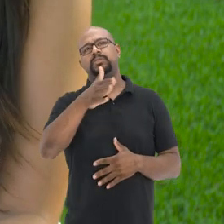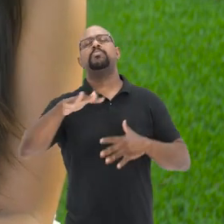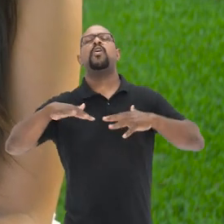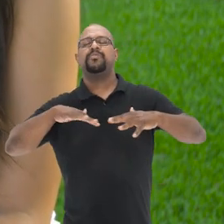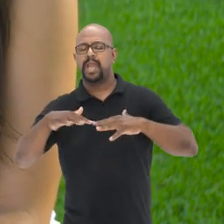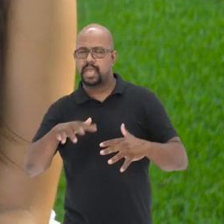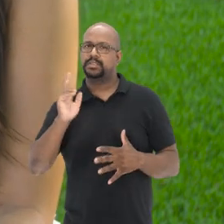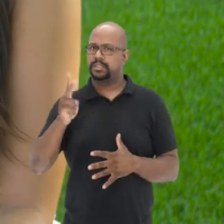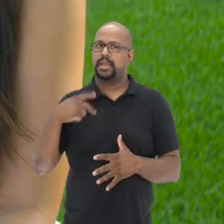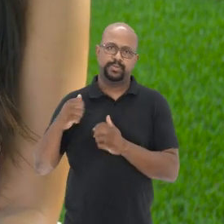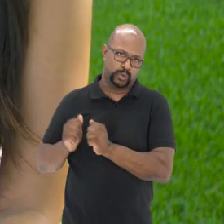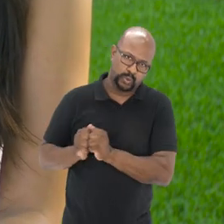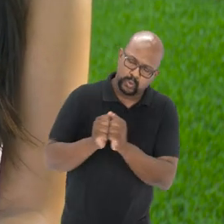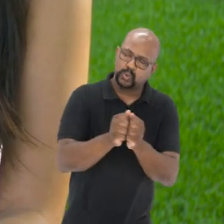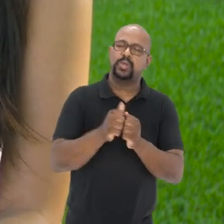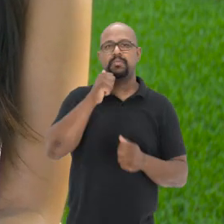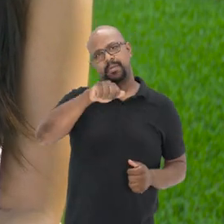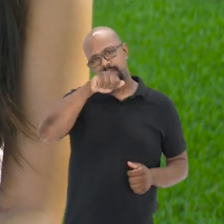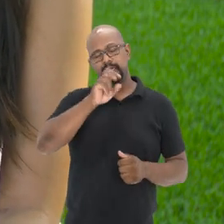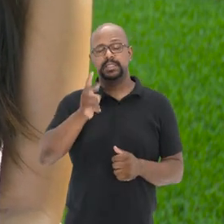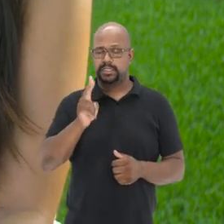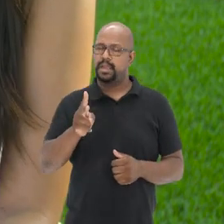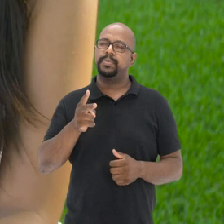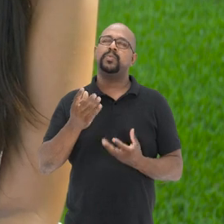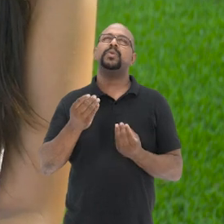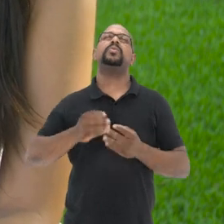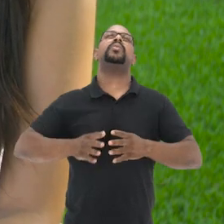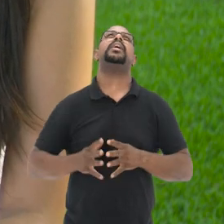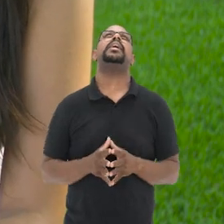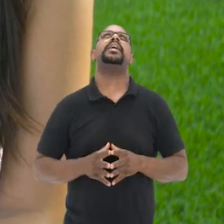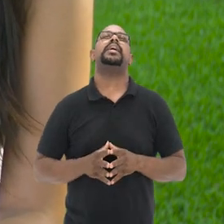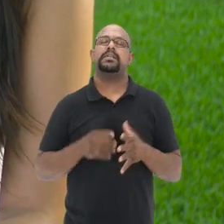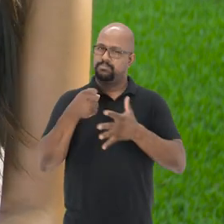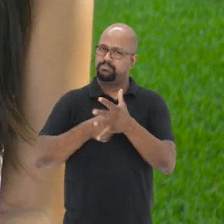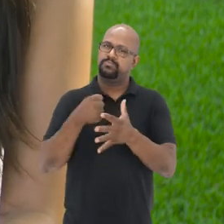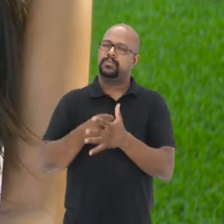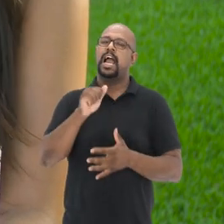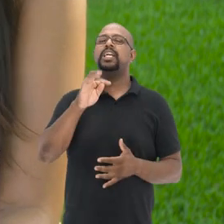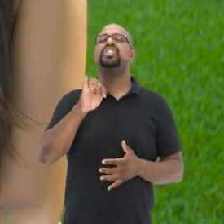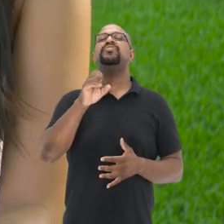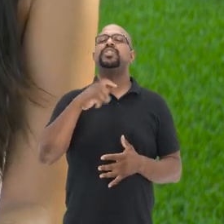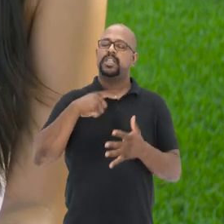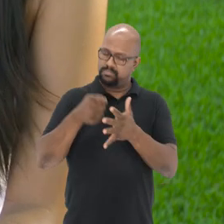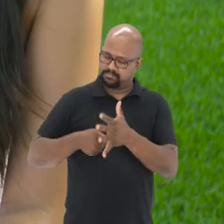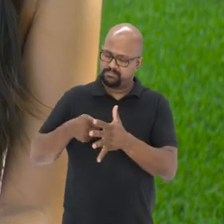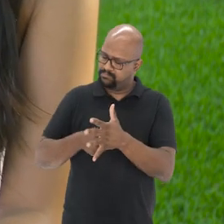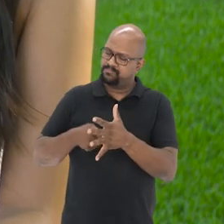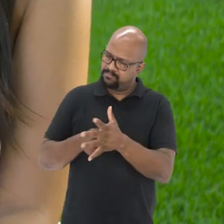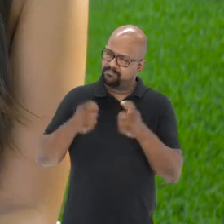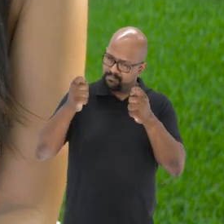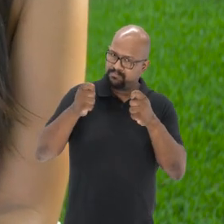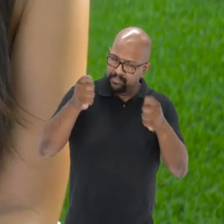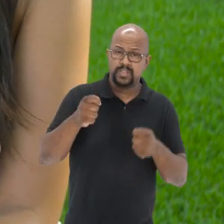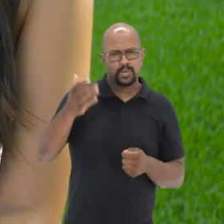já dos movimentos e ela sempre me carregava junto com ela, sempre foi muito ativista, né? Então eu sempre